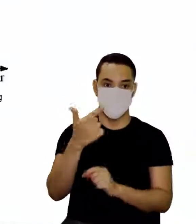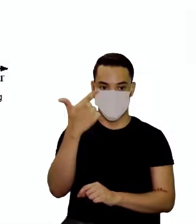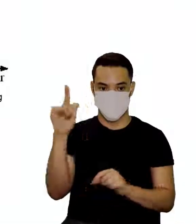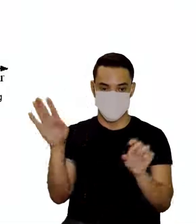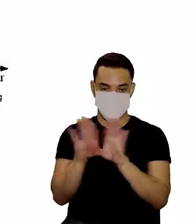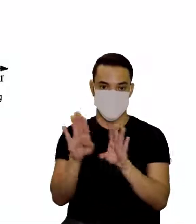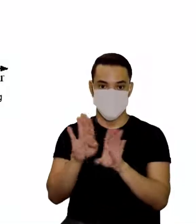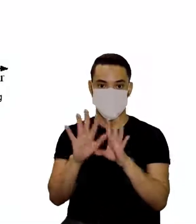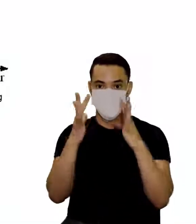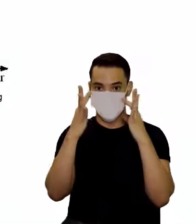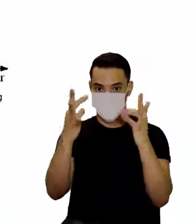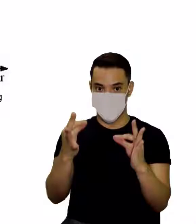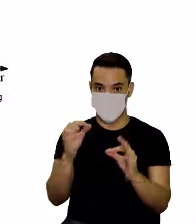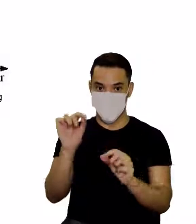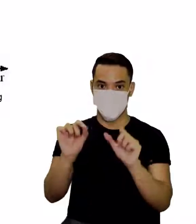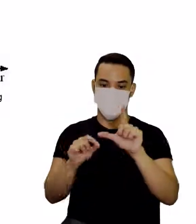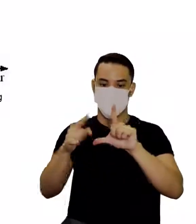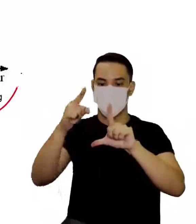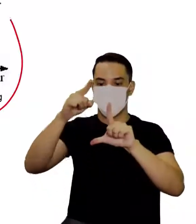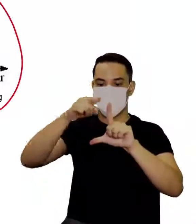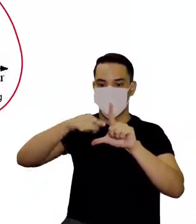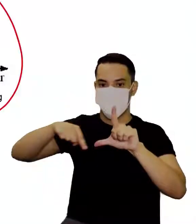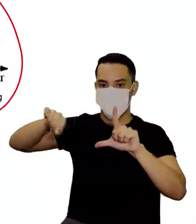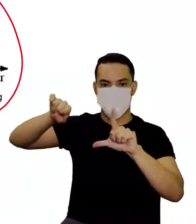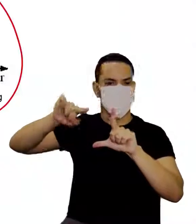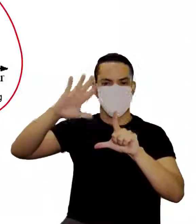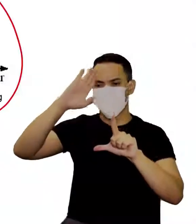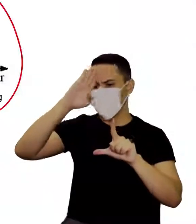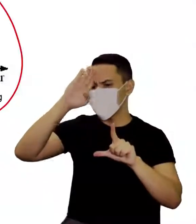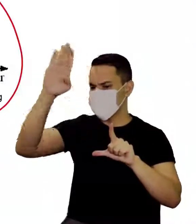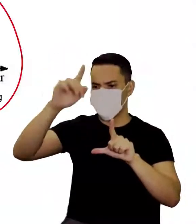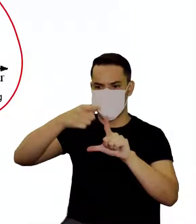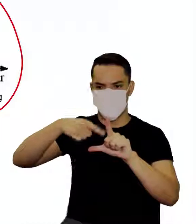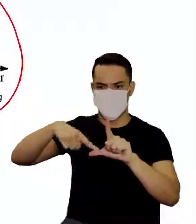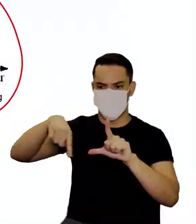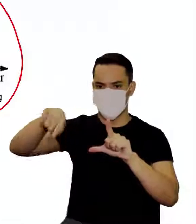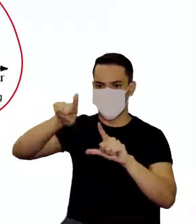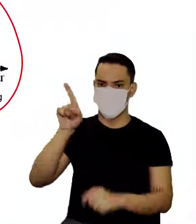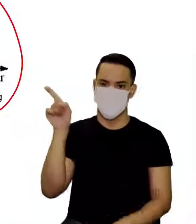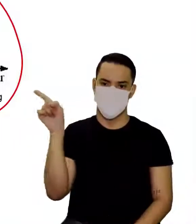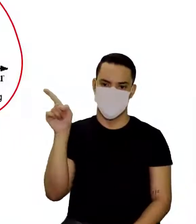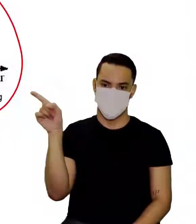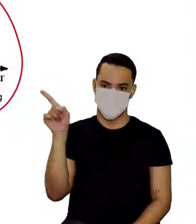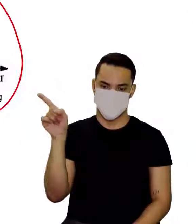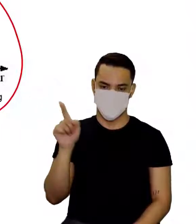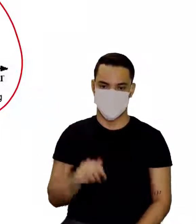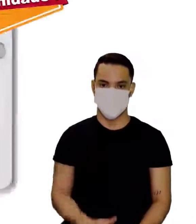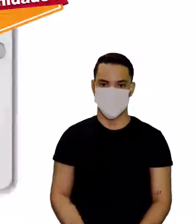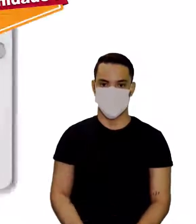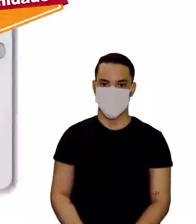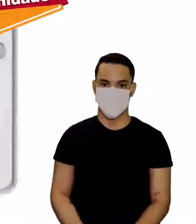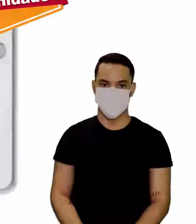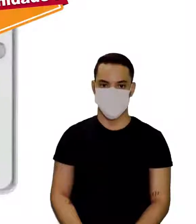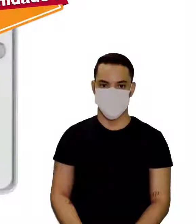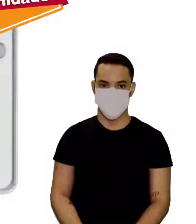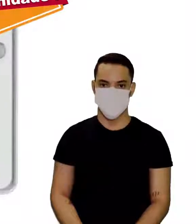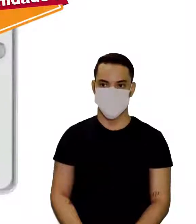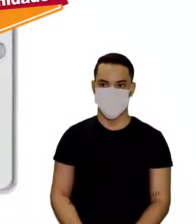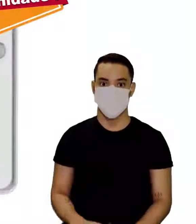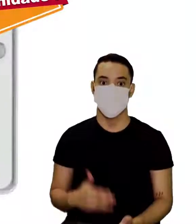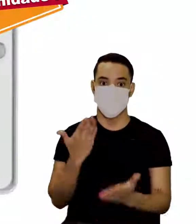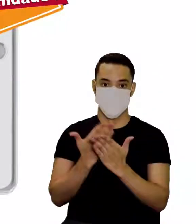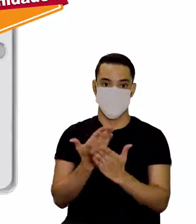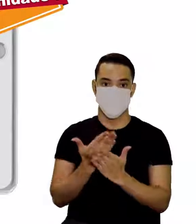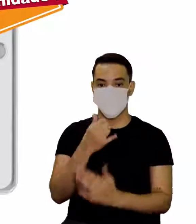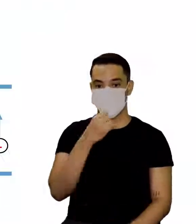prestar atenção no gráfico, né? Isso aqui é essencial, o gráfico em forma aí de curva, né? Bom,